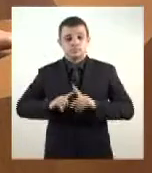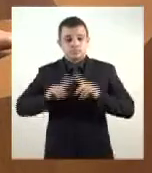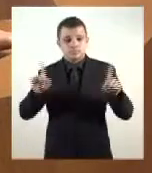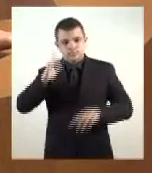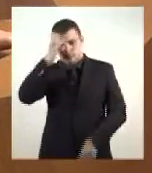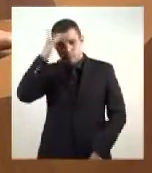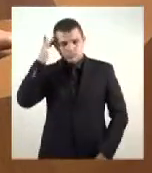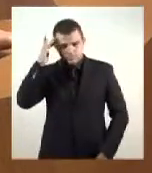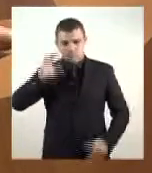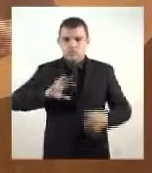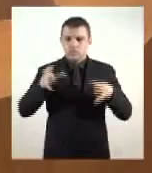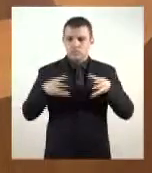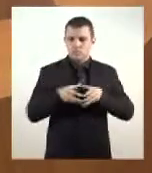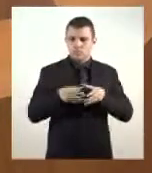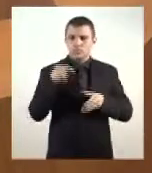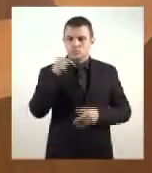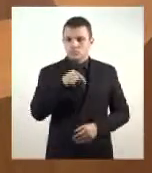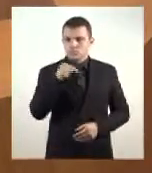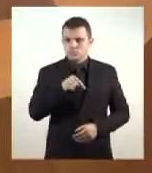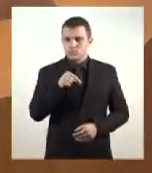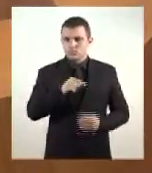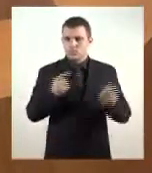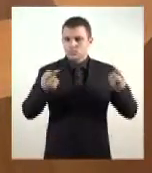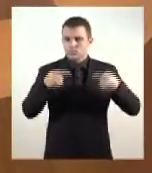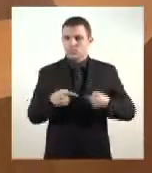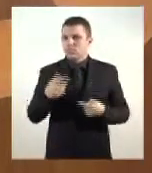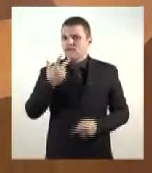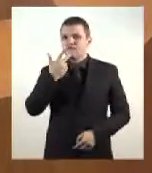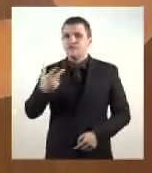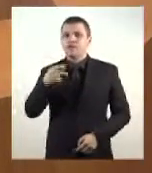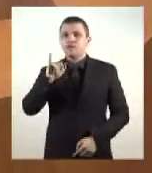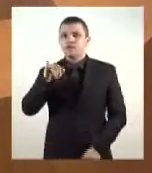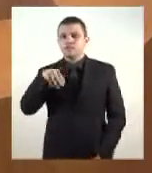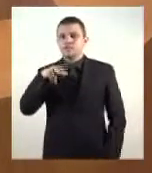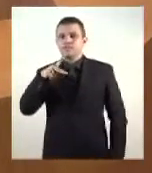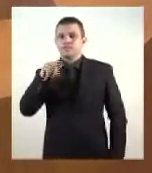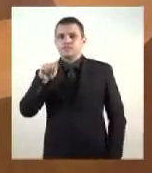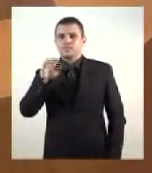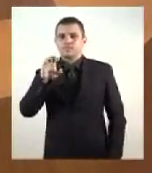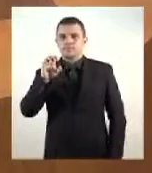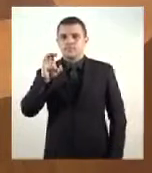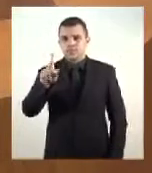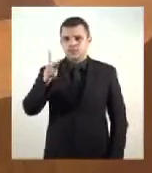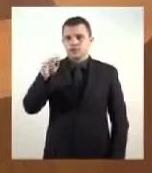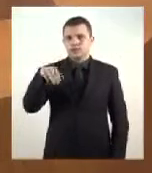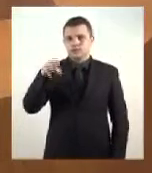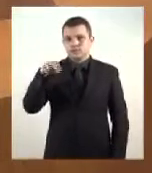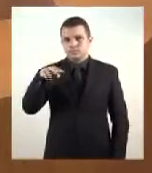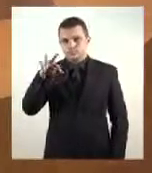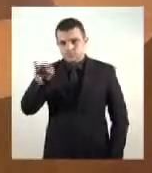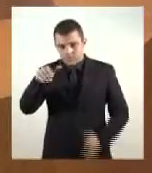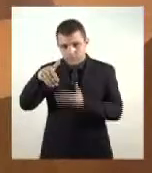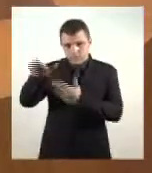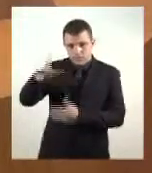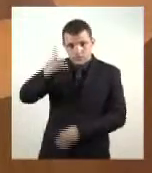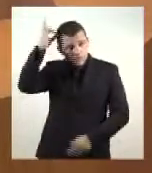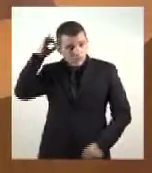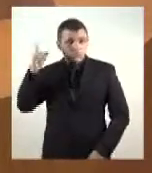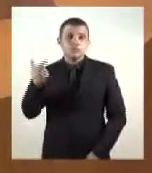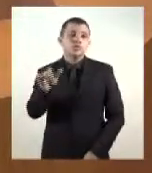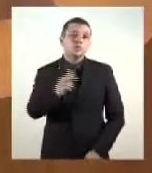combatentes da oposição falam em impeachment da presidente Dilma. Muitas das vezes eu já tive a oportunidade, inclusive, de ver,